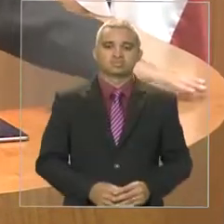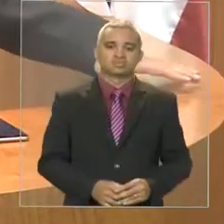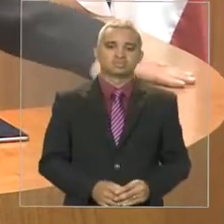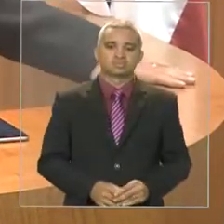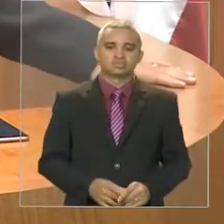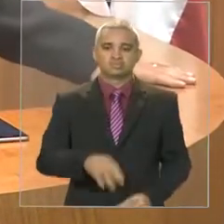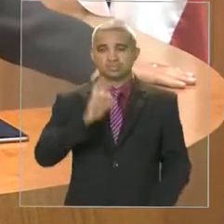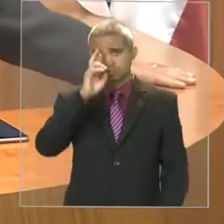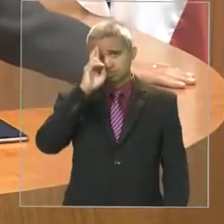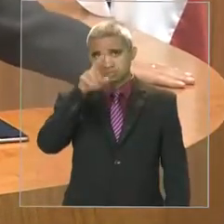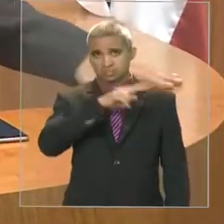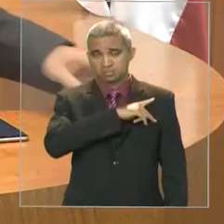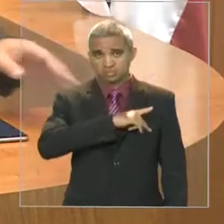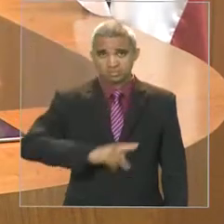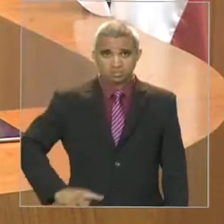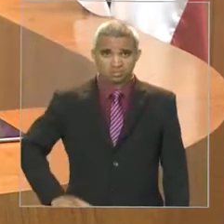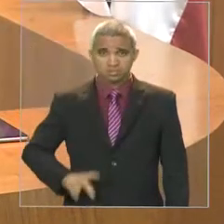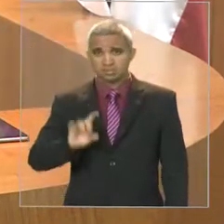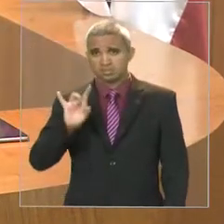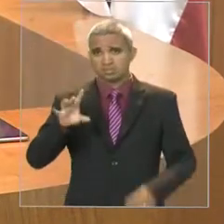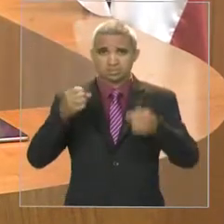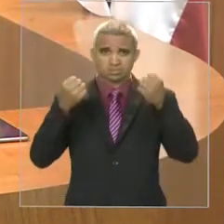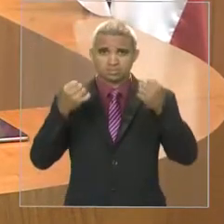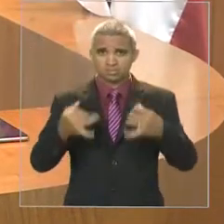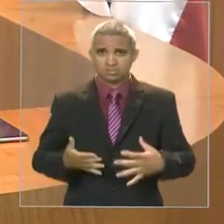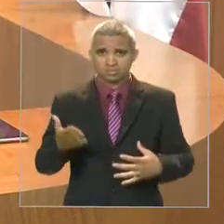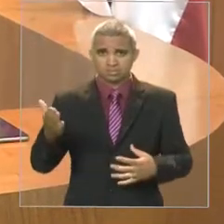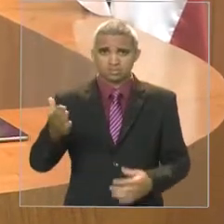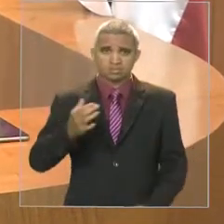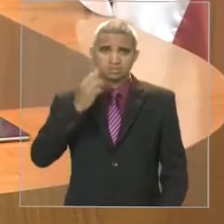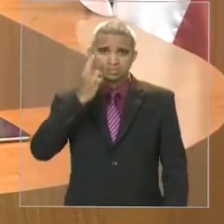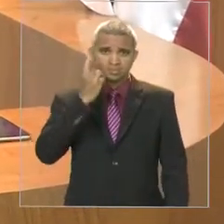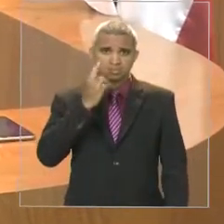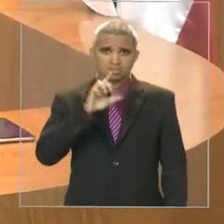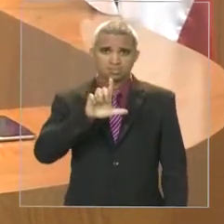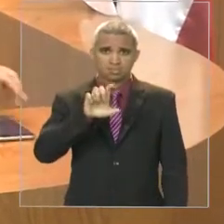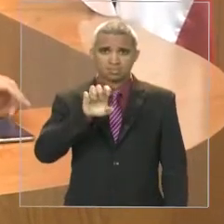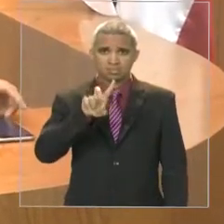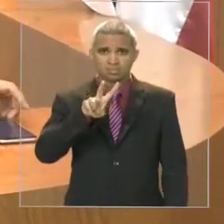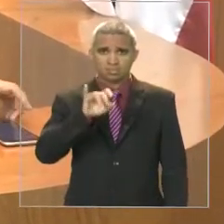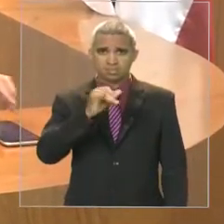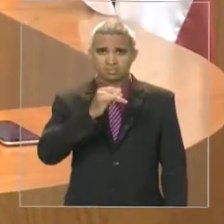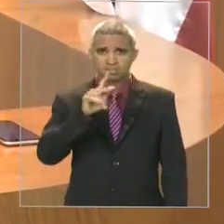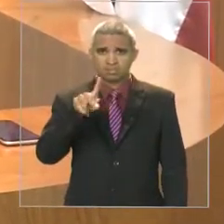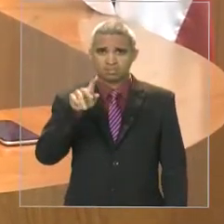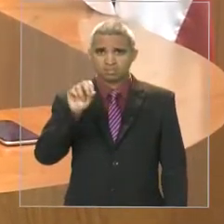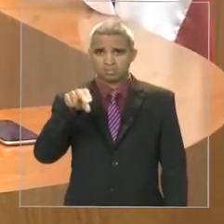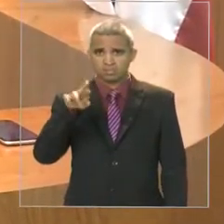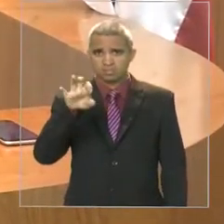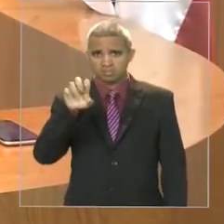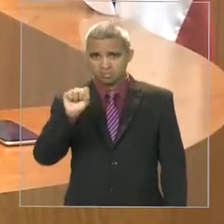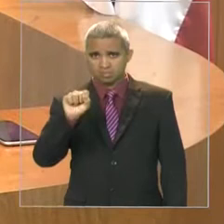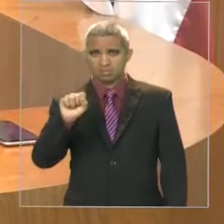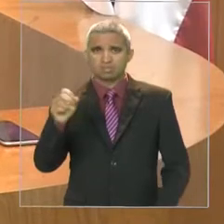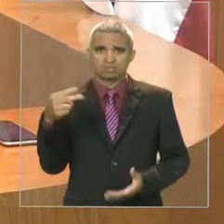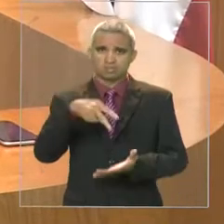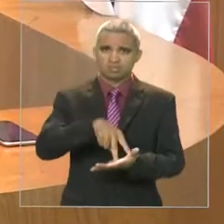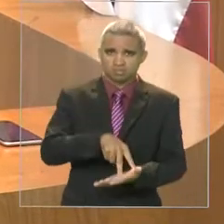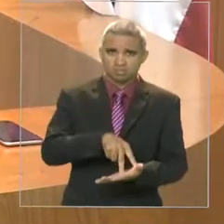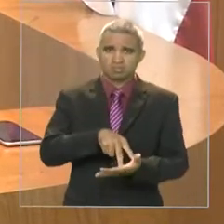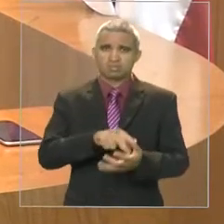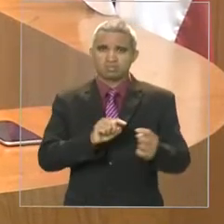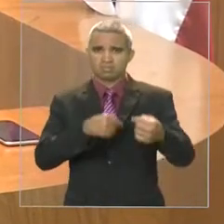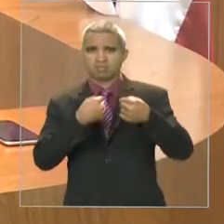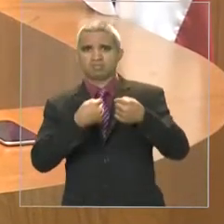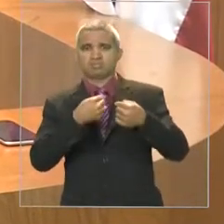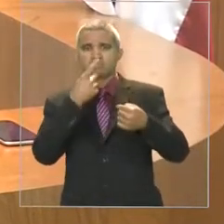esclarecer ao colega Levi Pontes, que veio aqui e fez uma defesa da licitação irregular do governo do